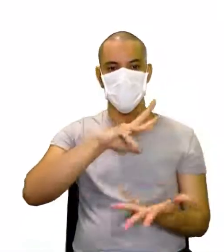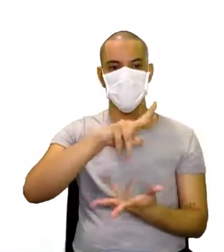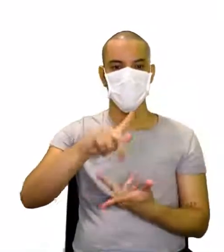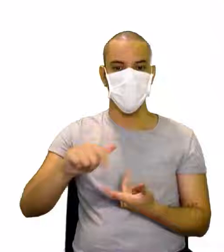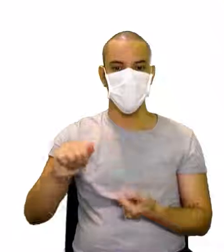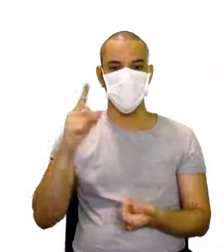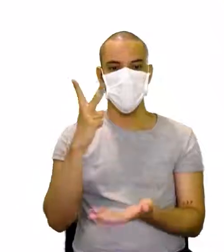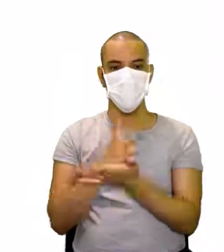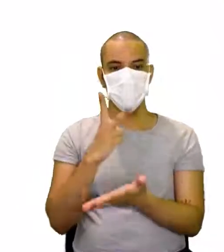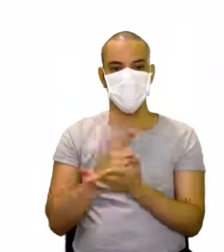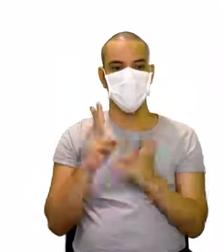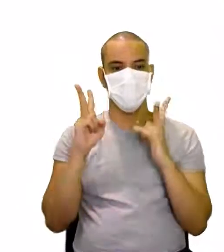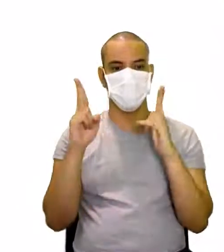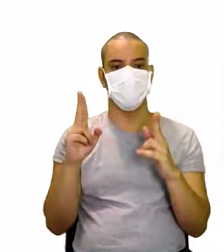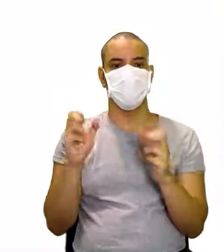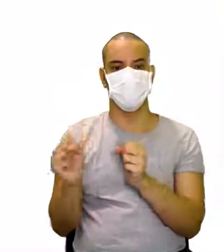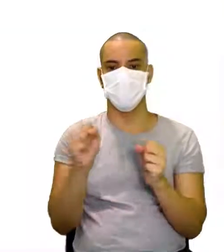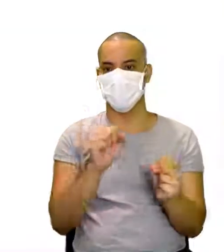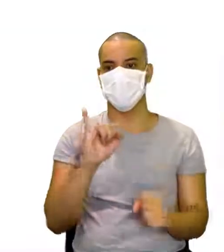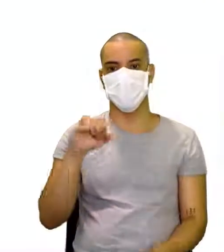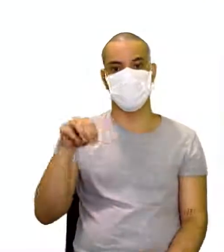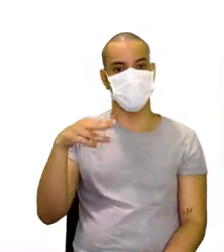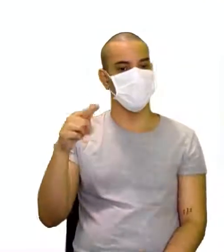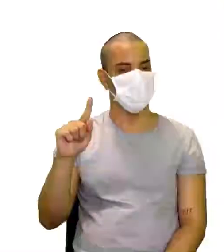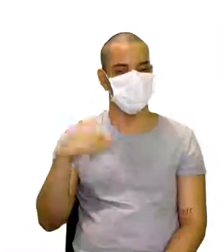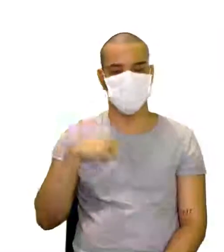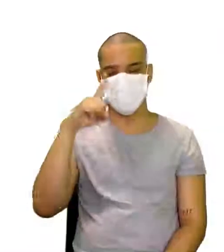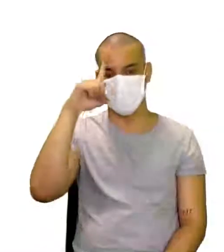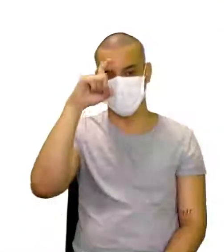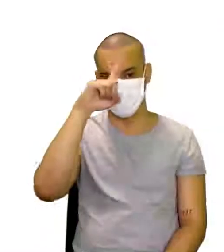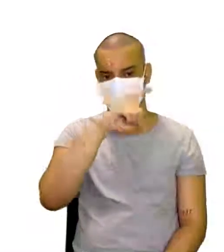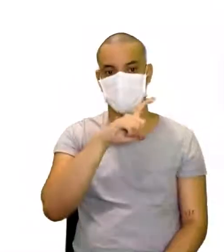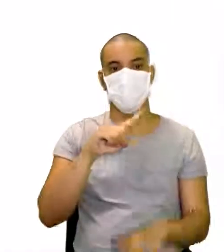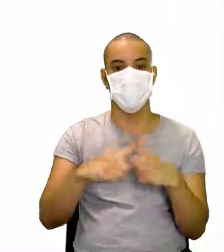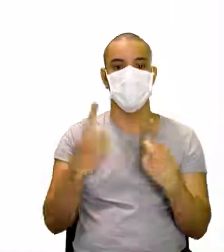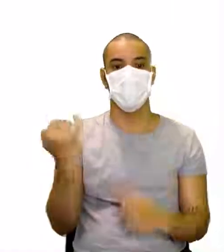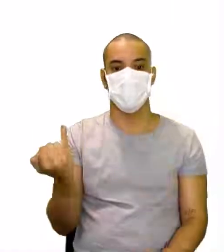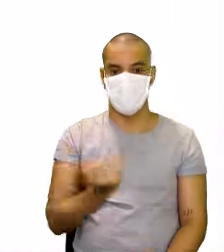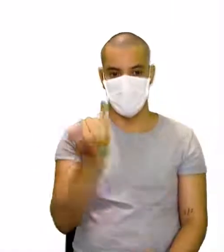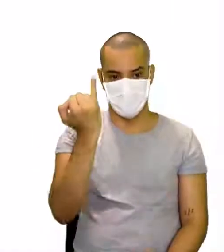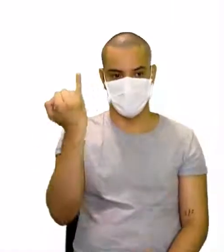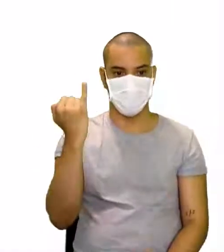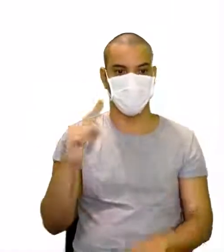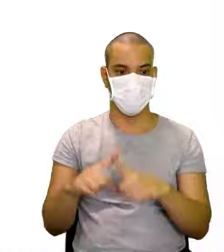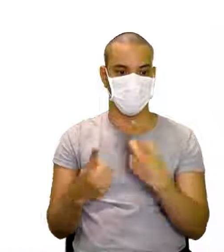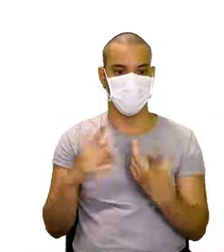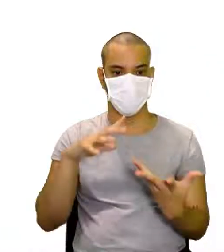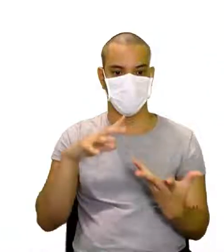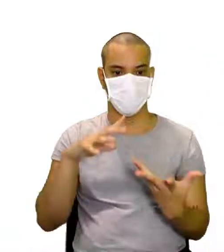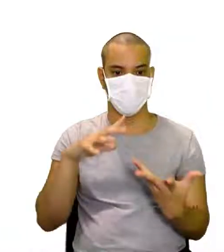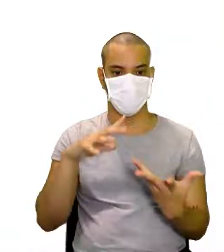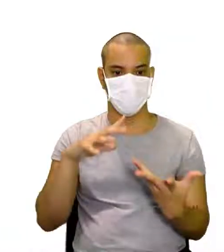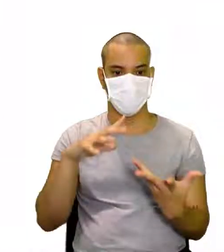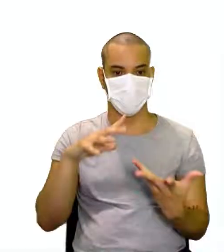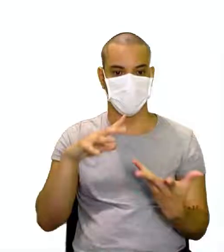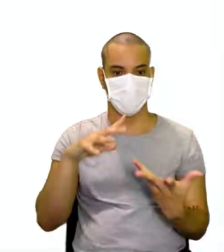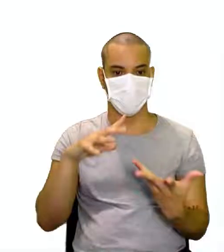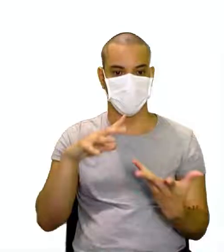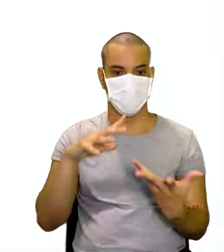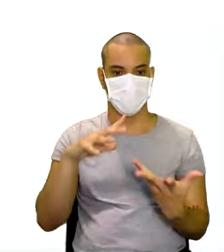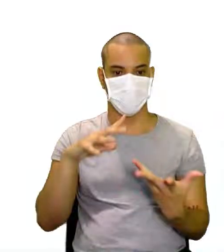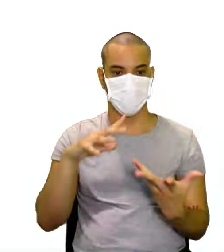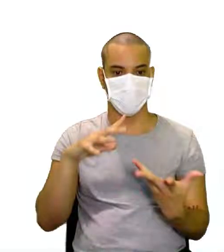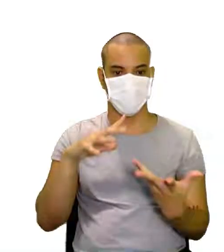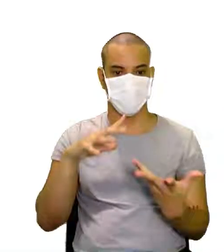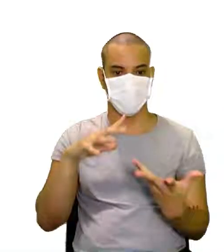a mesma ação que um poderoso ímã. A Terra pode ser, então, considerada como um grande ímã,